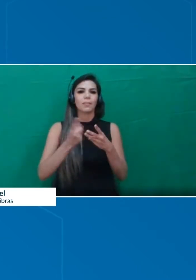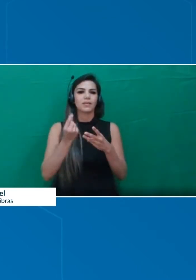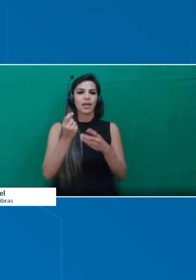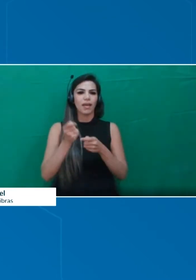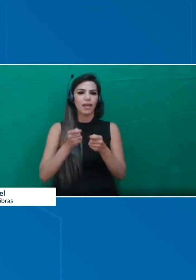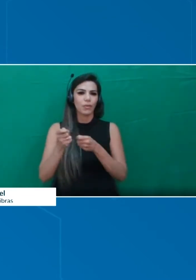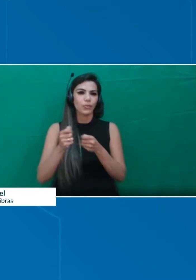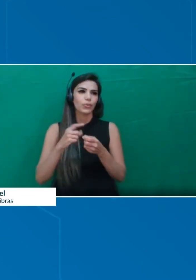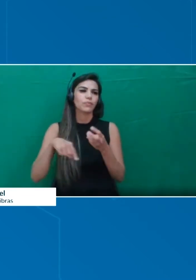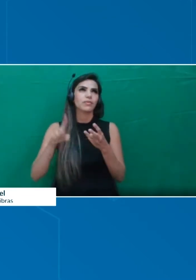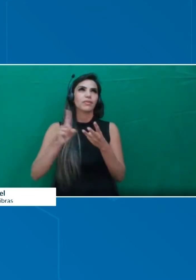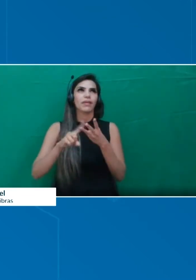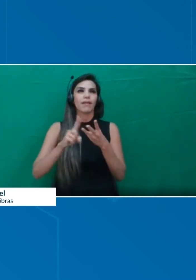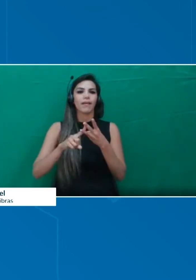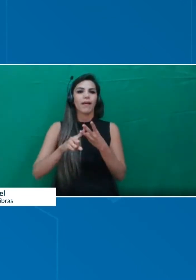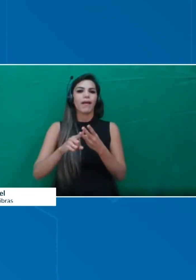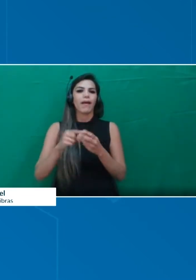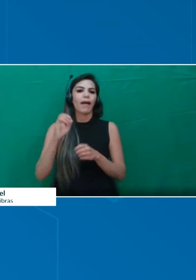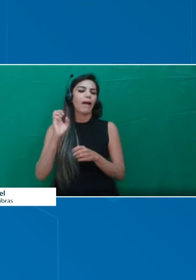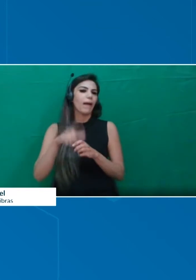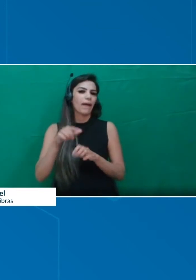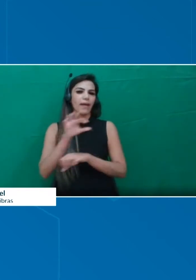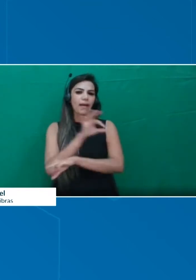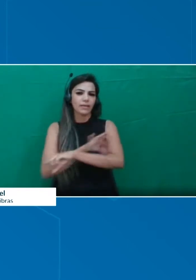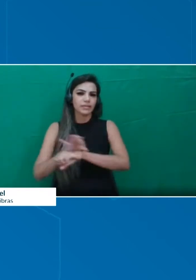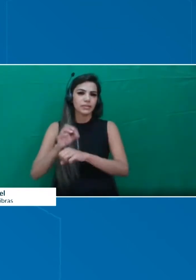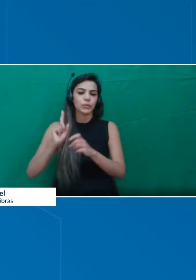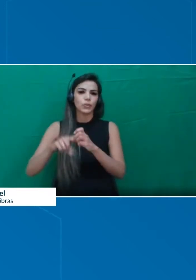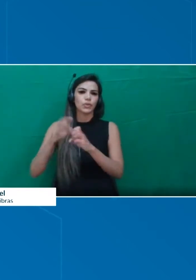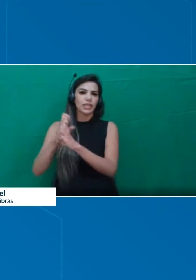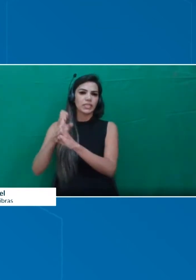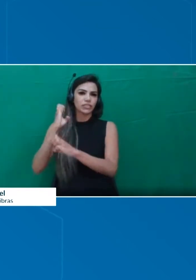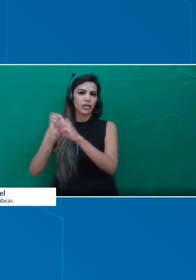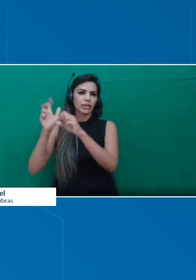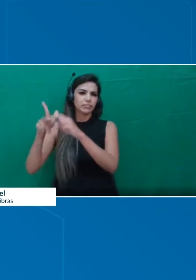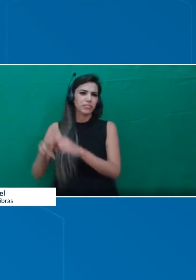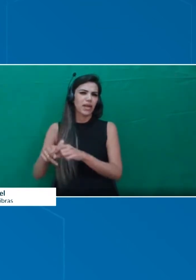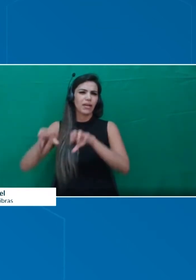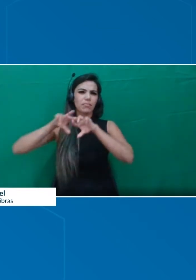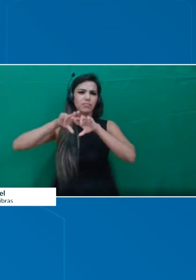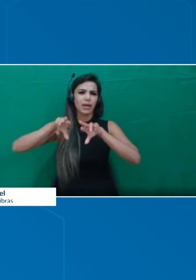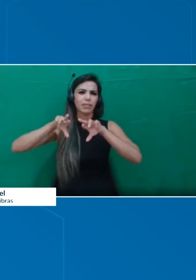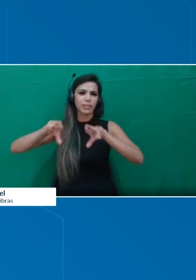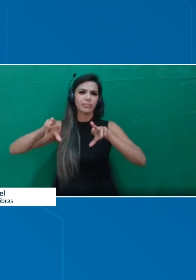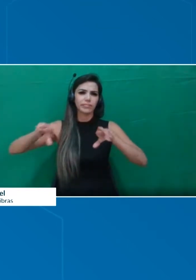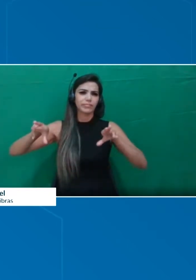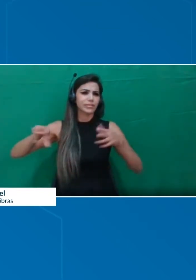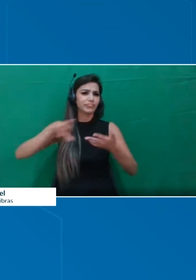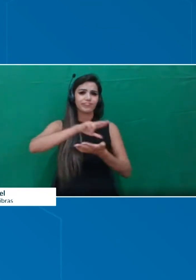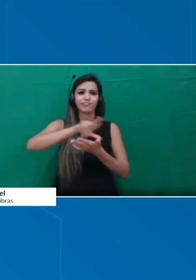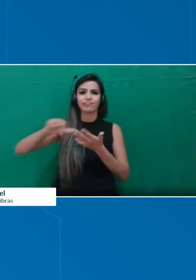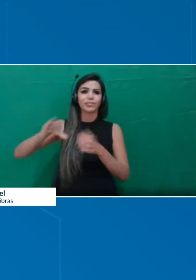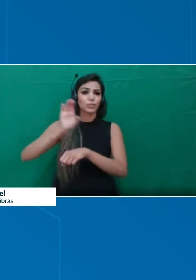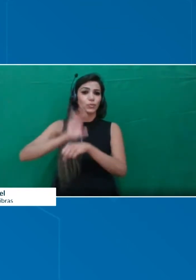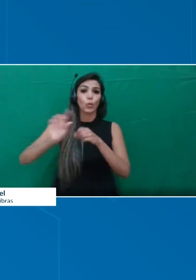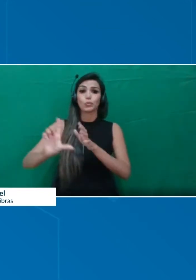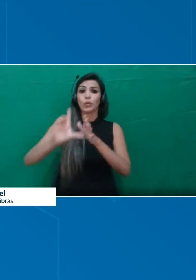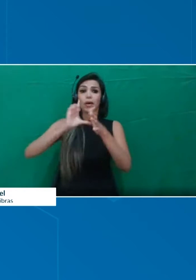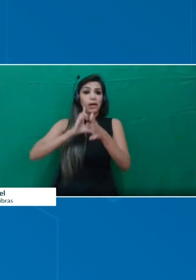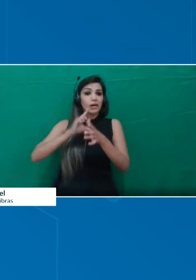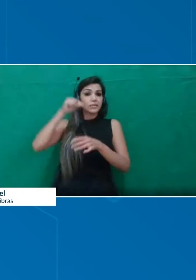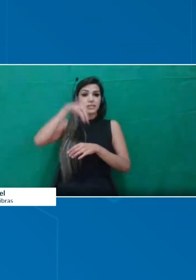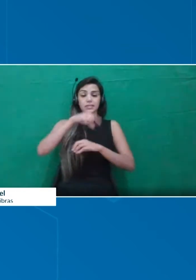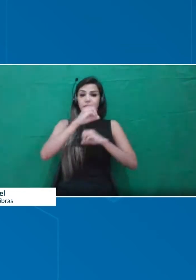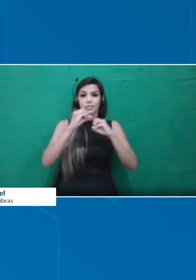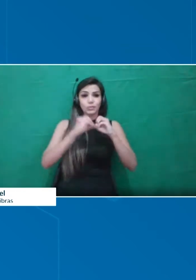economia, arquitetura, engenharia mecânica, inúmeros outros cursos, não existiam na UFG